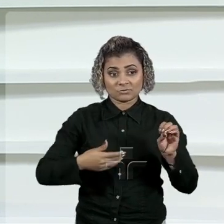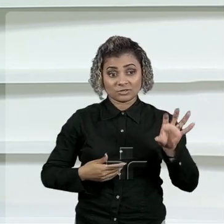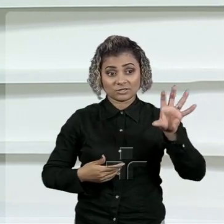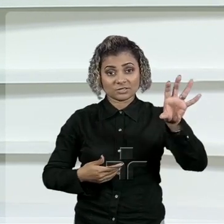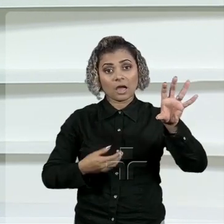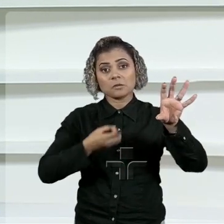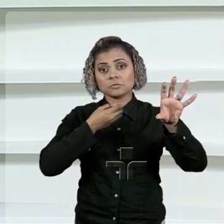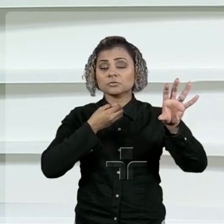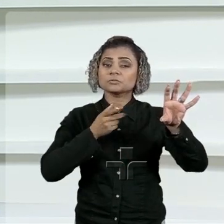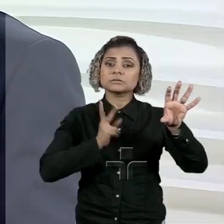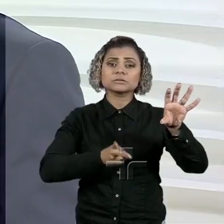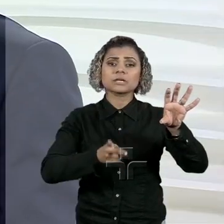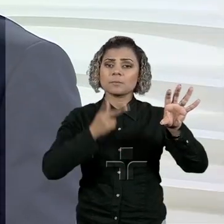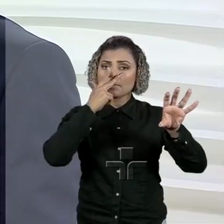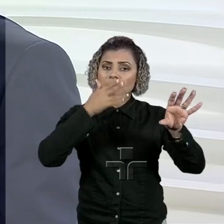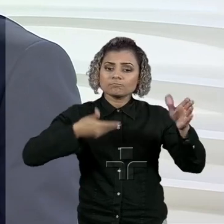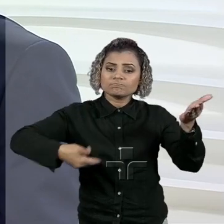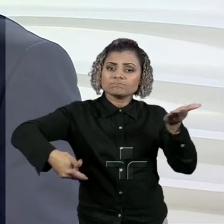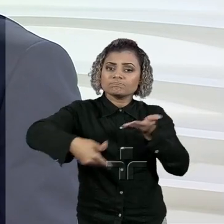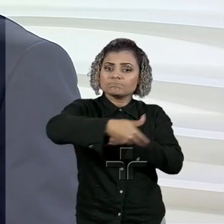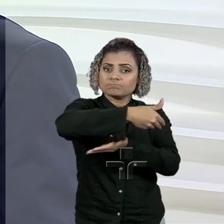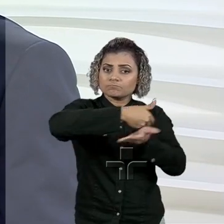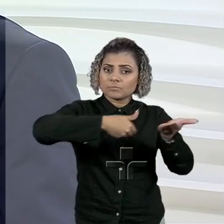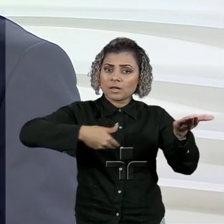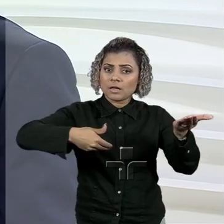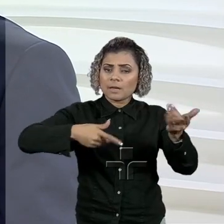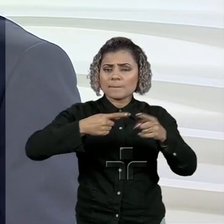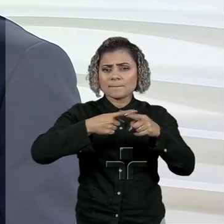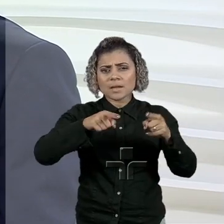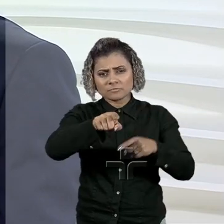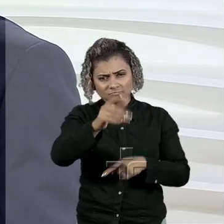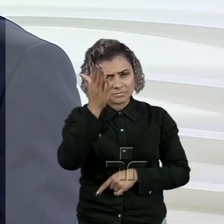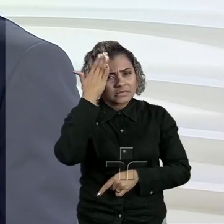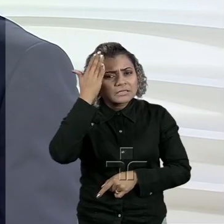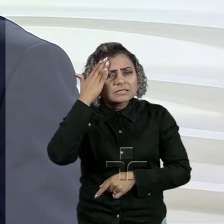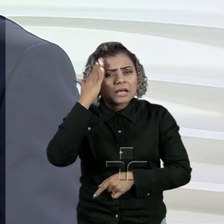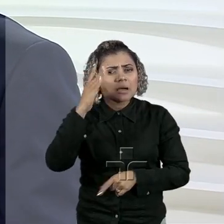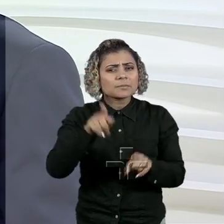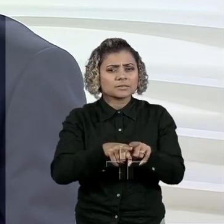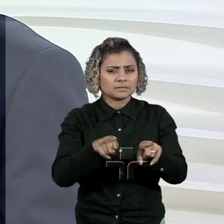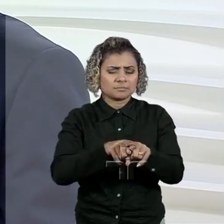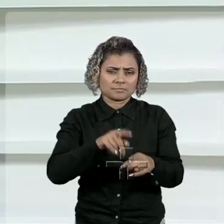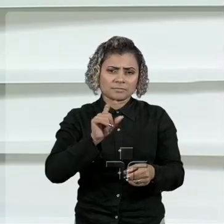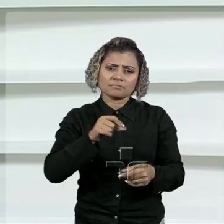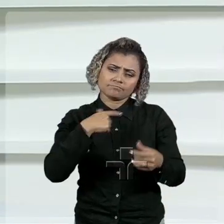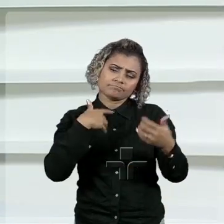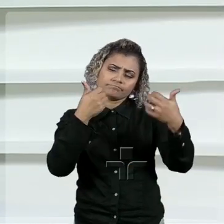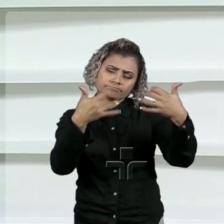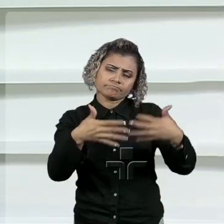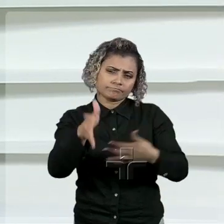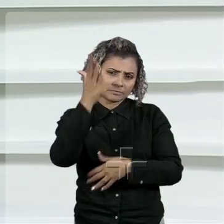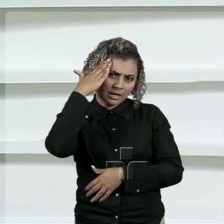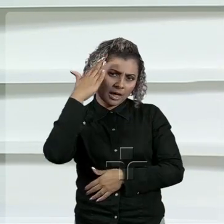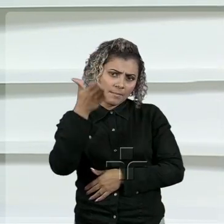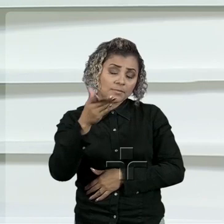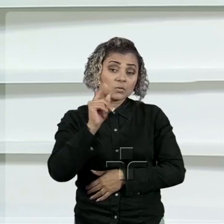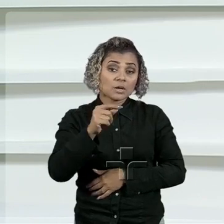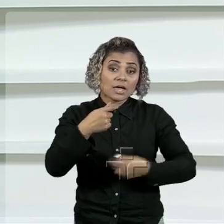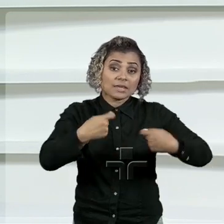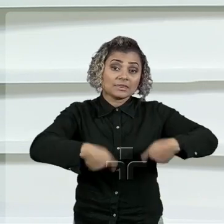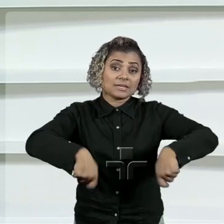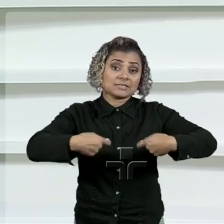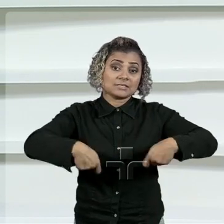absolutamente beligerante. O senhor, e talvez isso explique muita coisa, e o senhor fala da